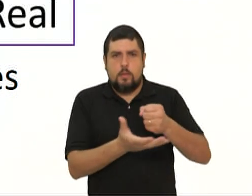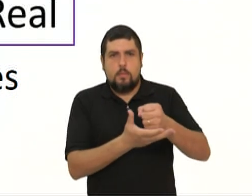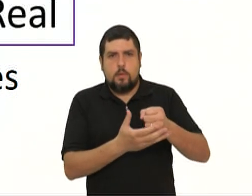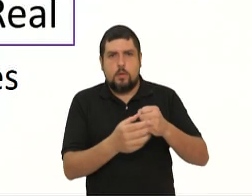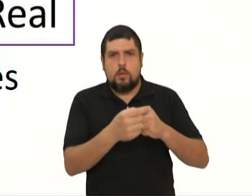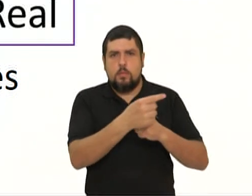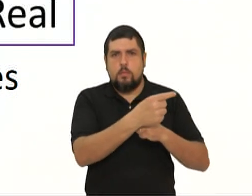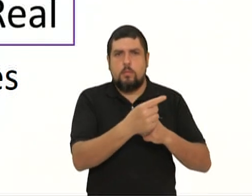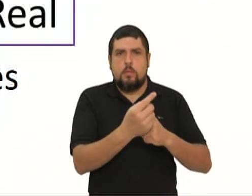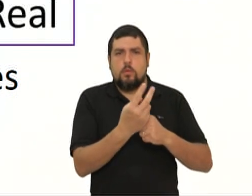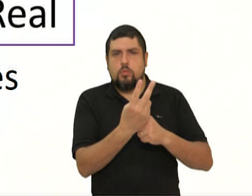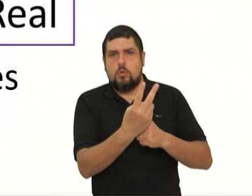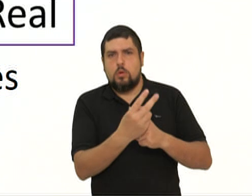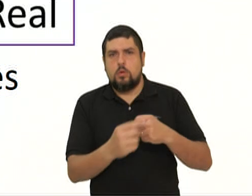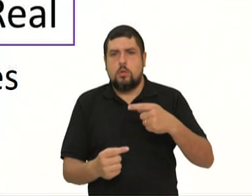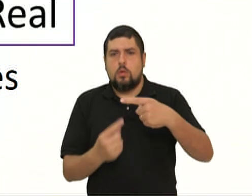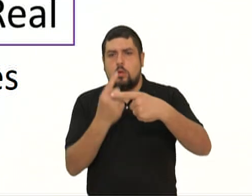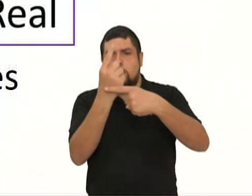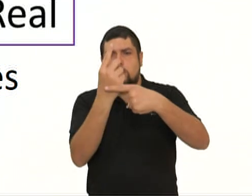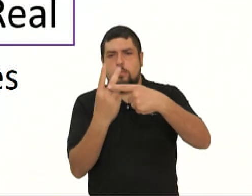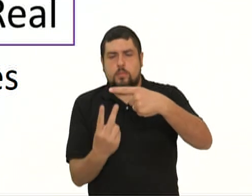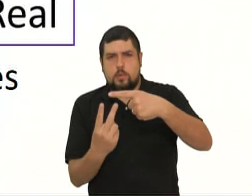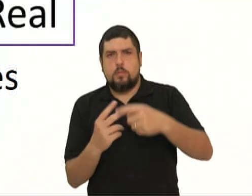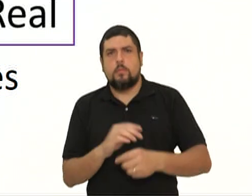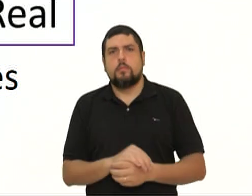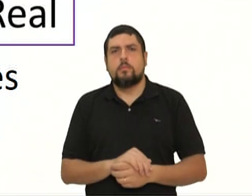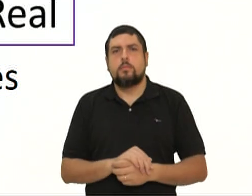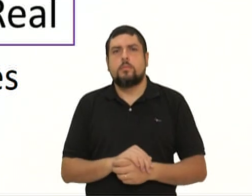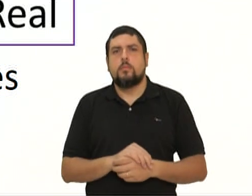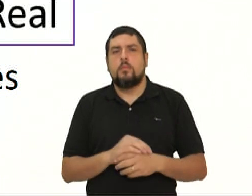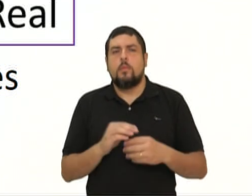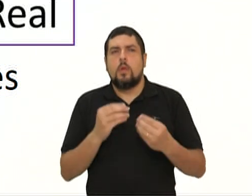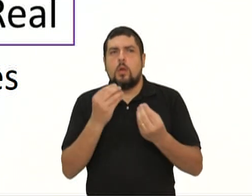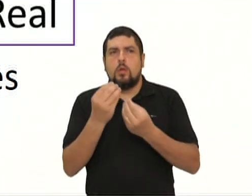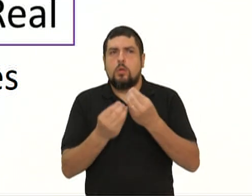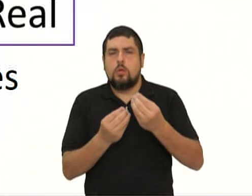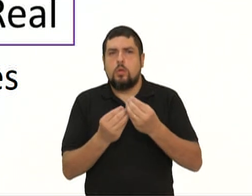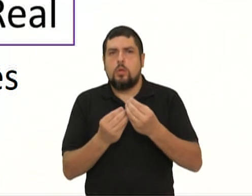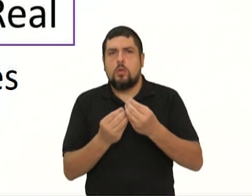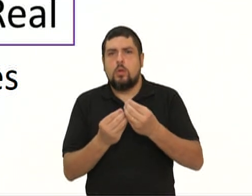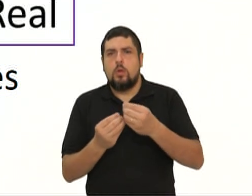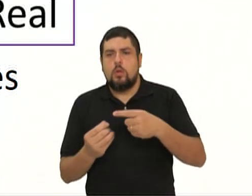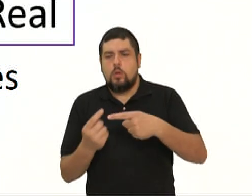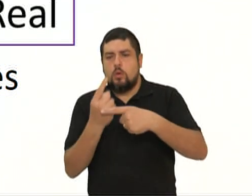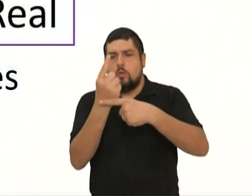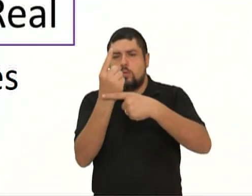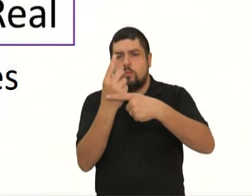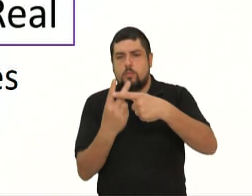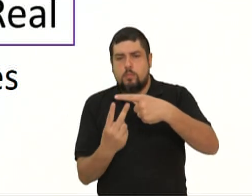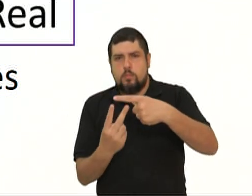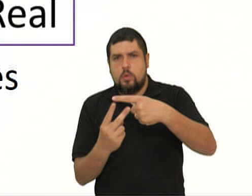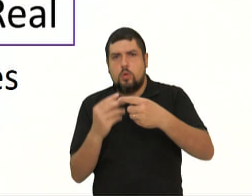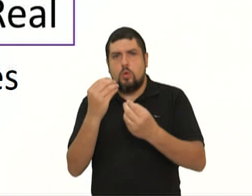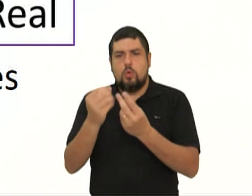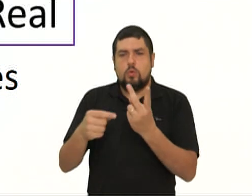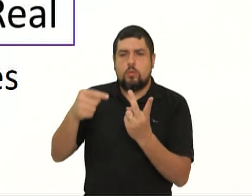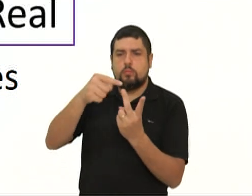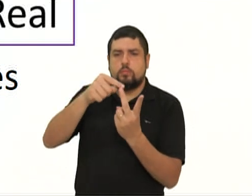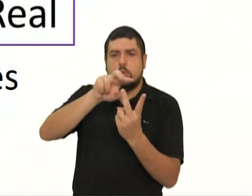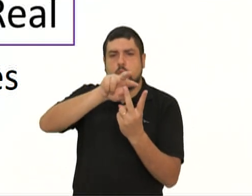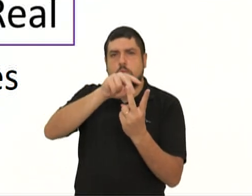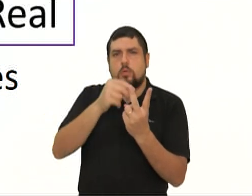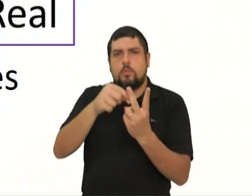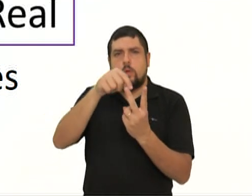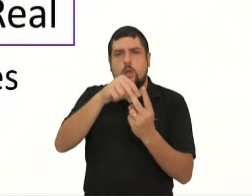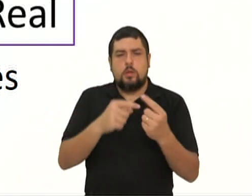meio. Pela propriedade de potenciação, a gente pode reescrever o meio como raiz. Já viu isso em outras aulas.